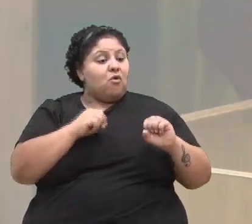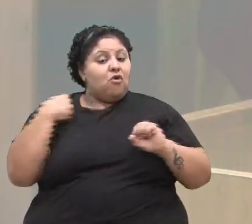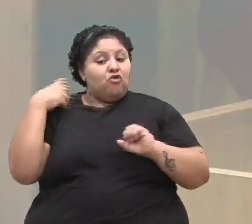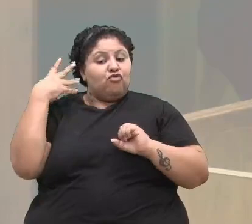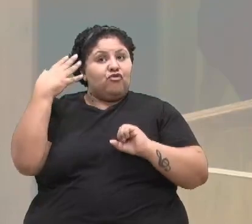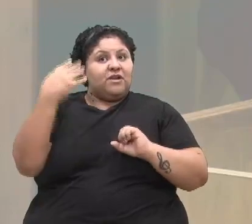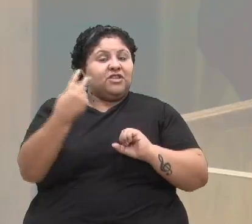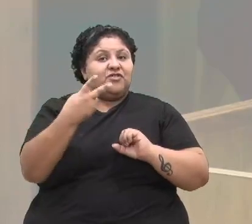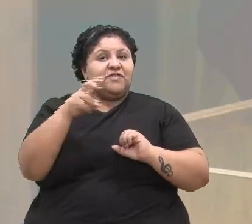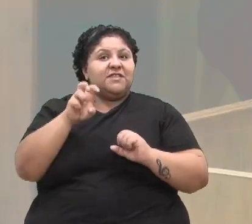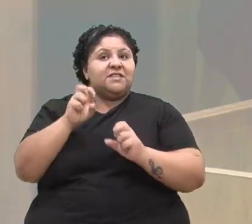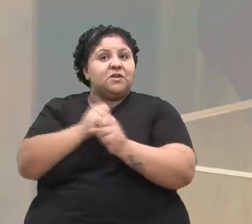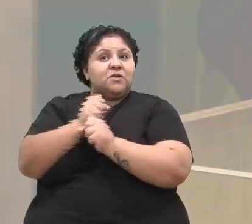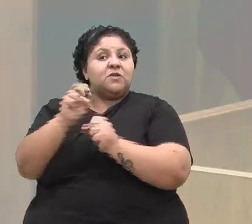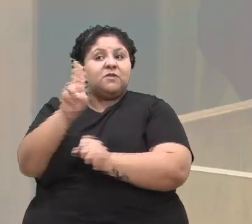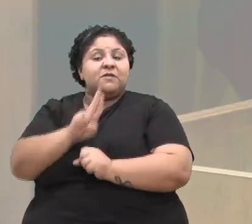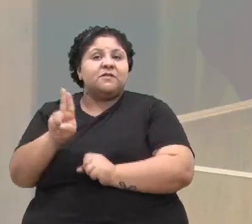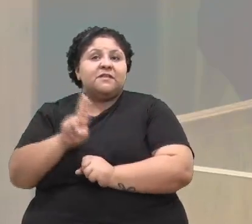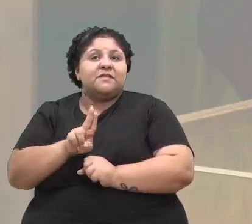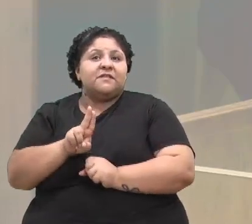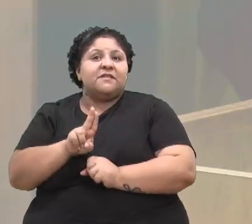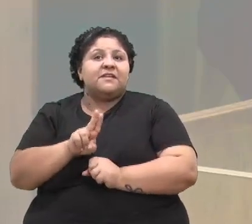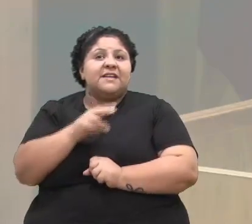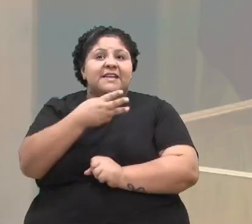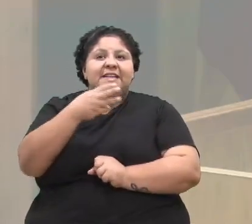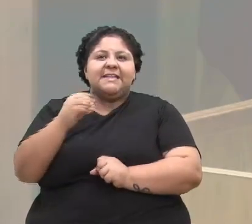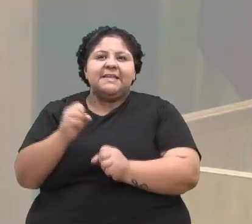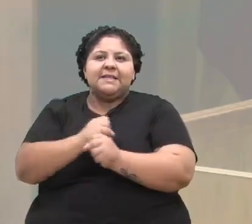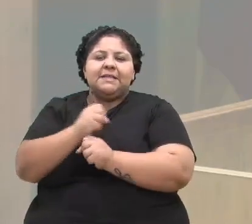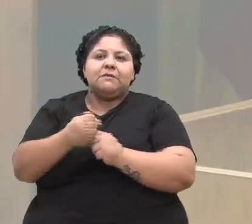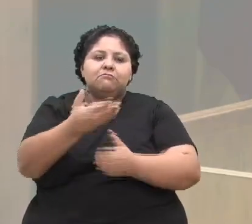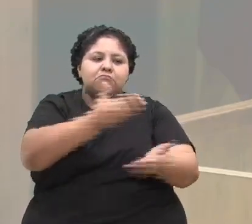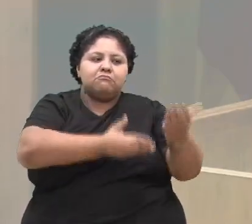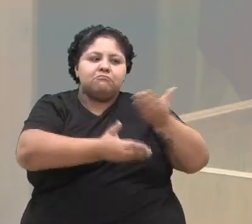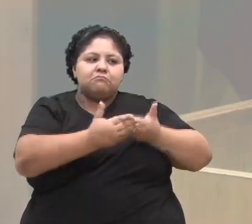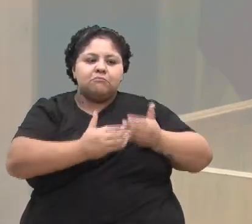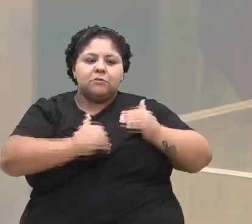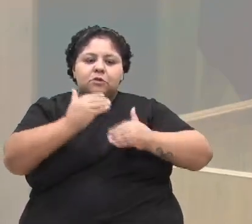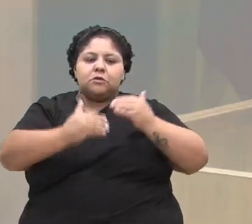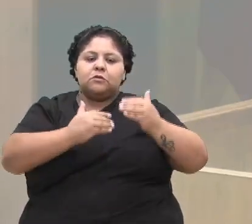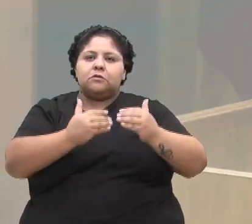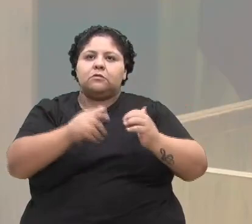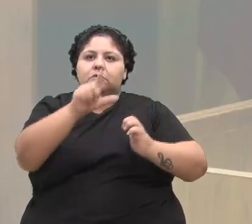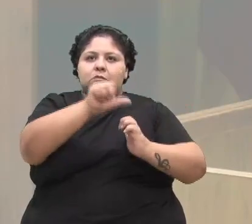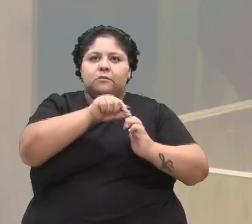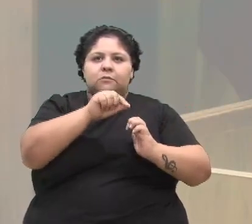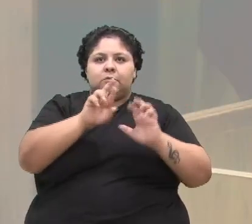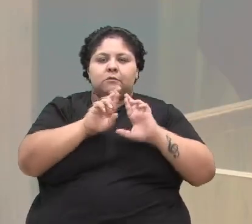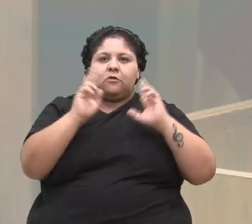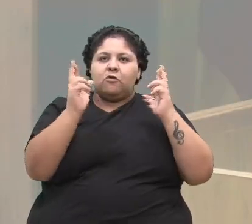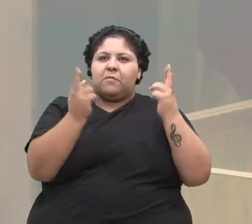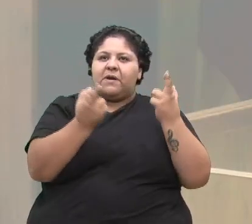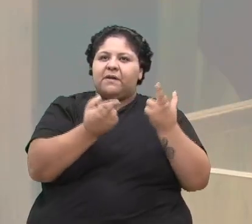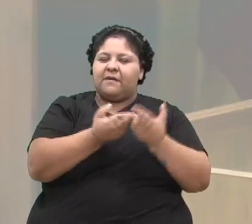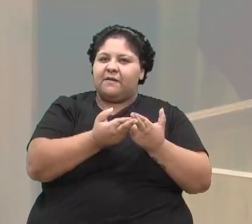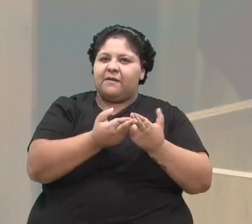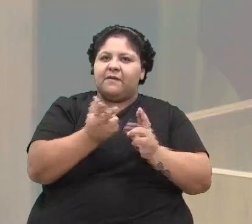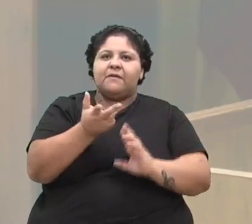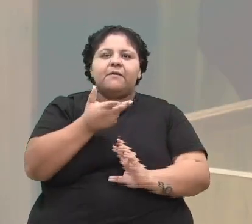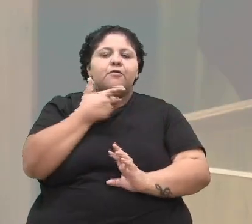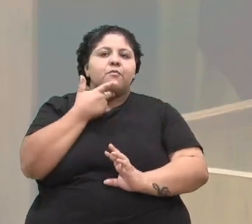anos na universidade e 30 anos nas minhas consultorias. Quando um executivo vinha para uma reunião comigo para